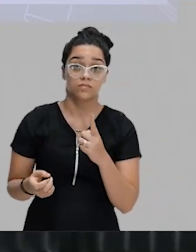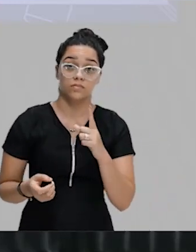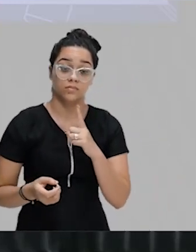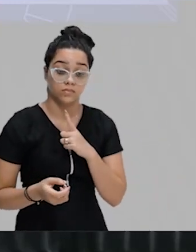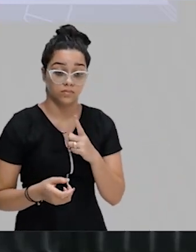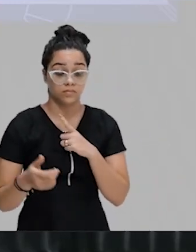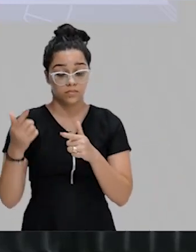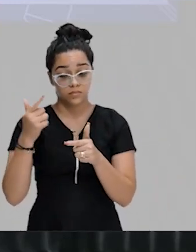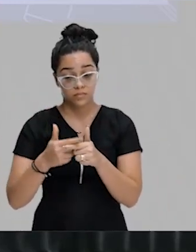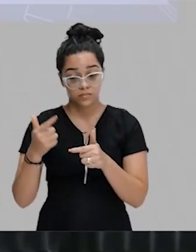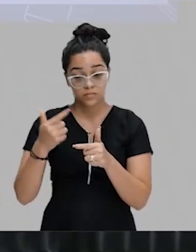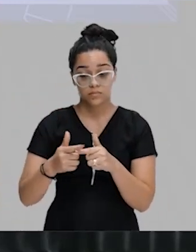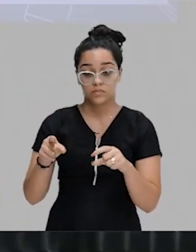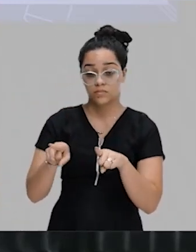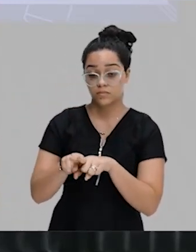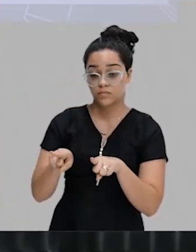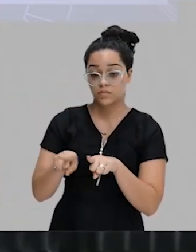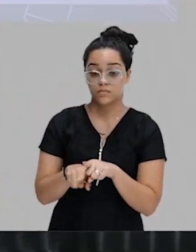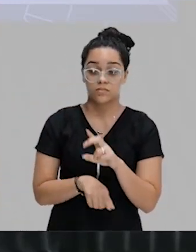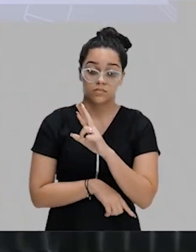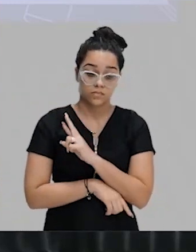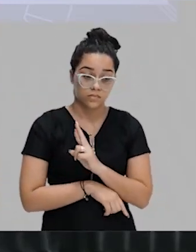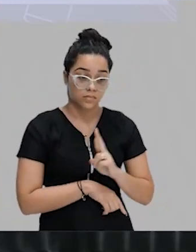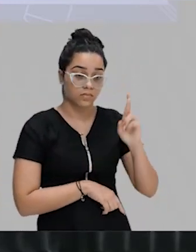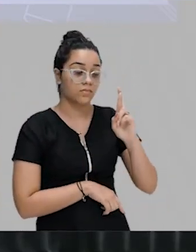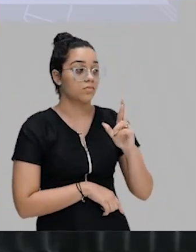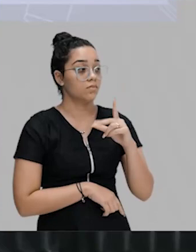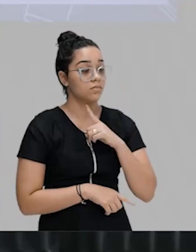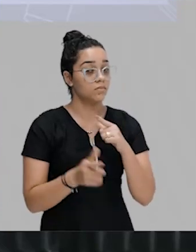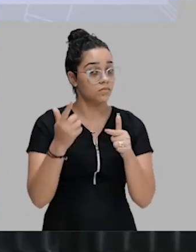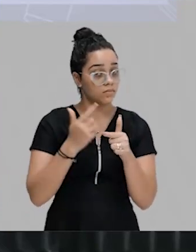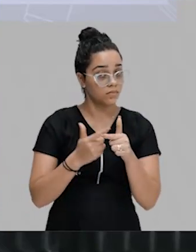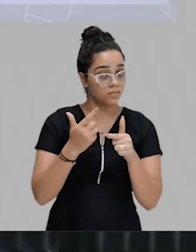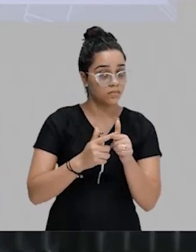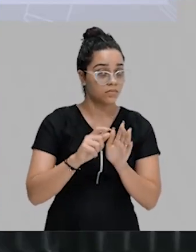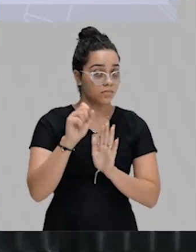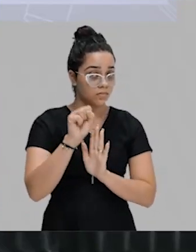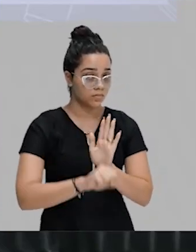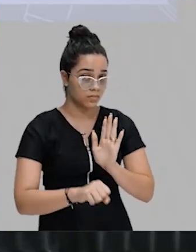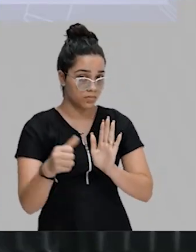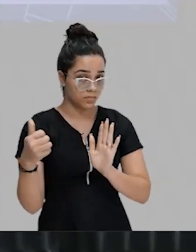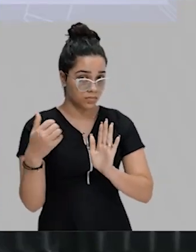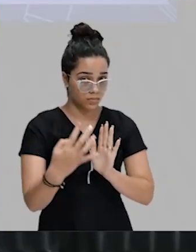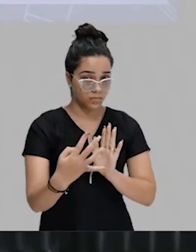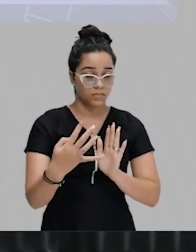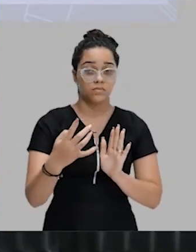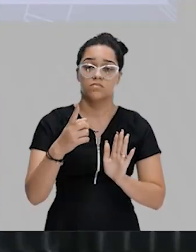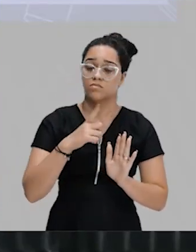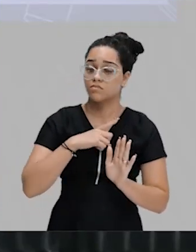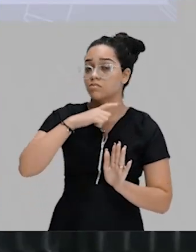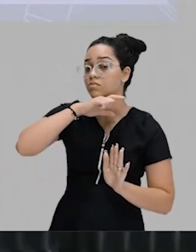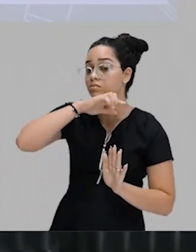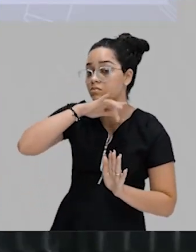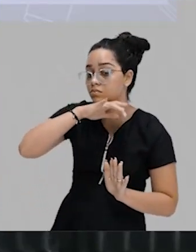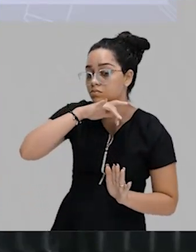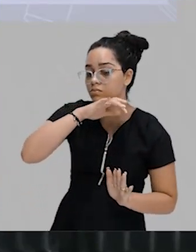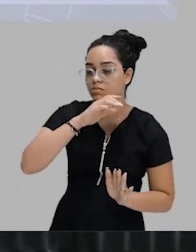uma crise também religiosa. E essa crise do século XIV, ela fragiliza a